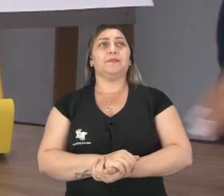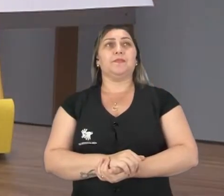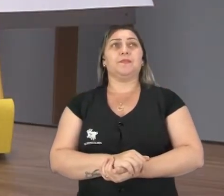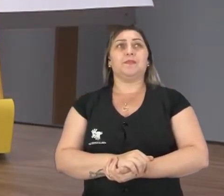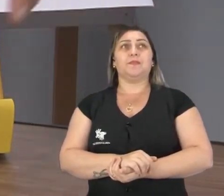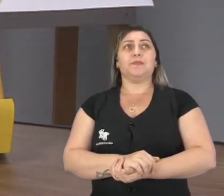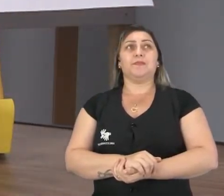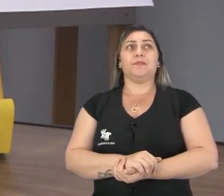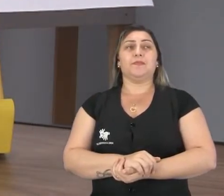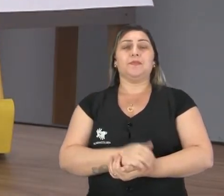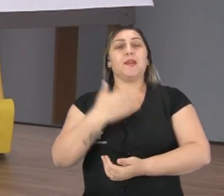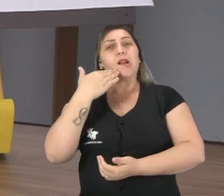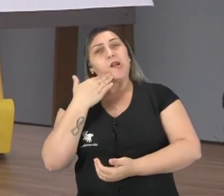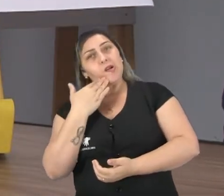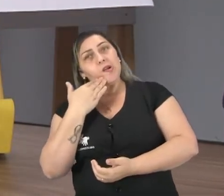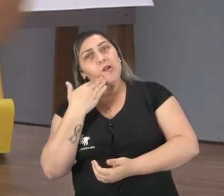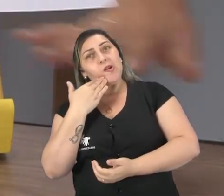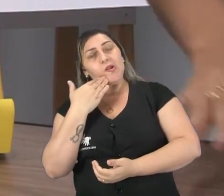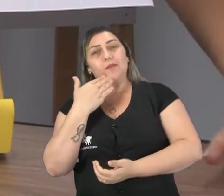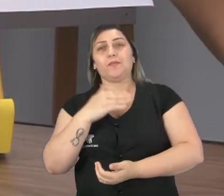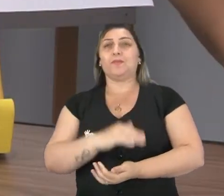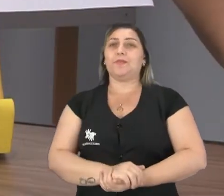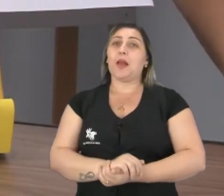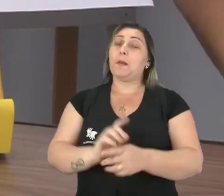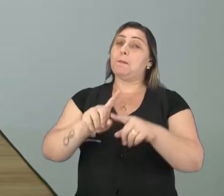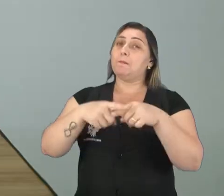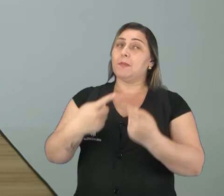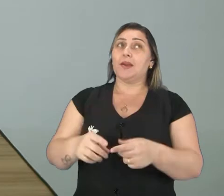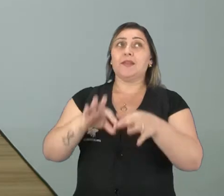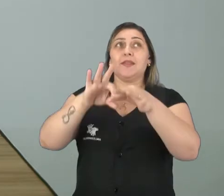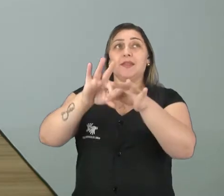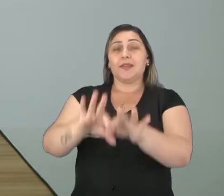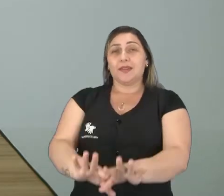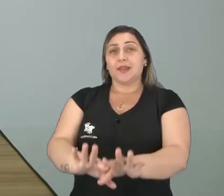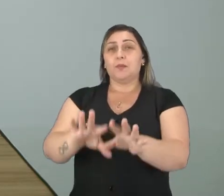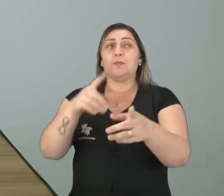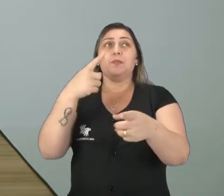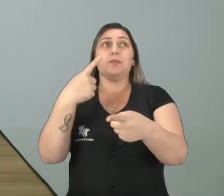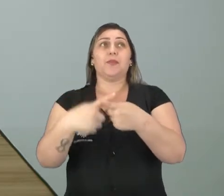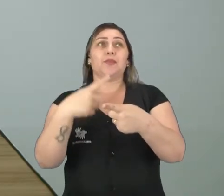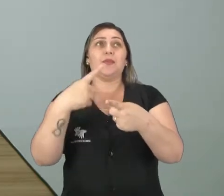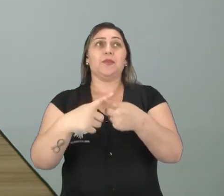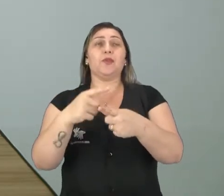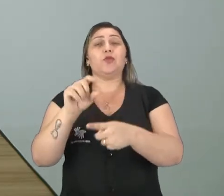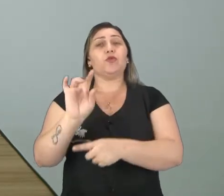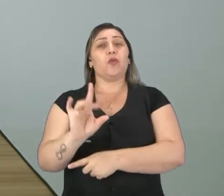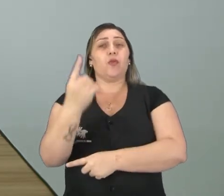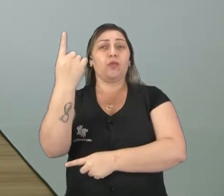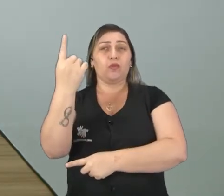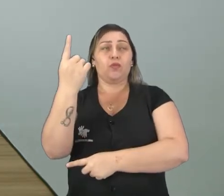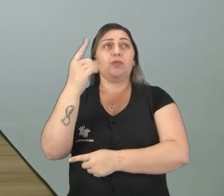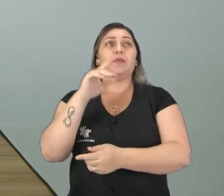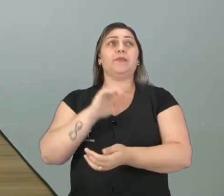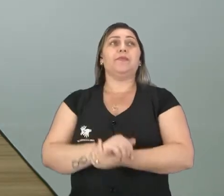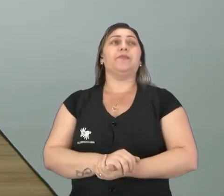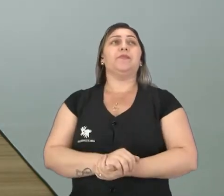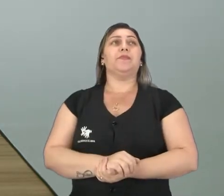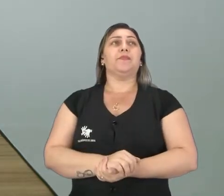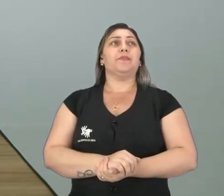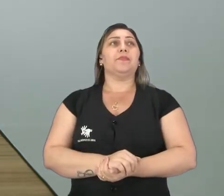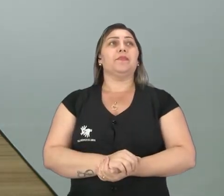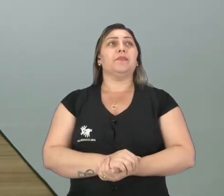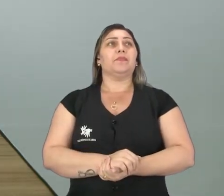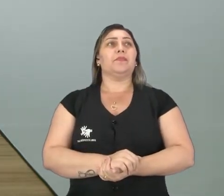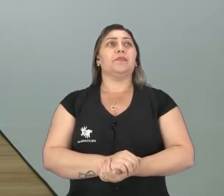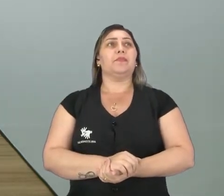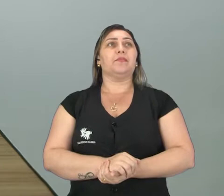Ficou um pouquinho torto, ficou muito torto, não foi? Mas vamos deixar assim mesmo, porque só temos mais uma. Então, vai sobrar aí um